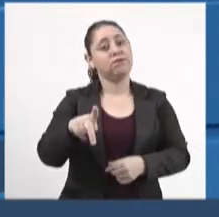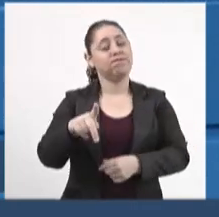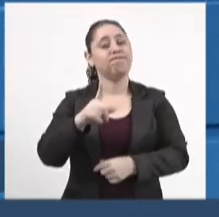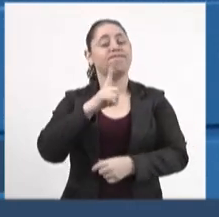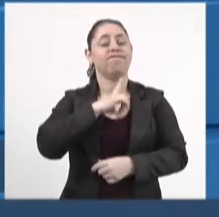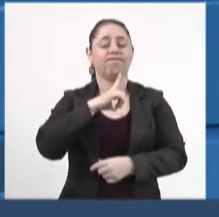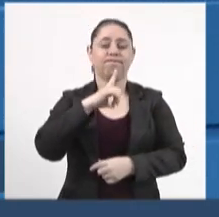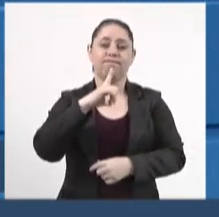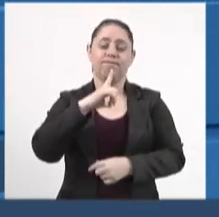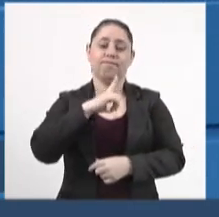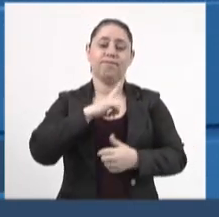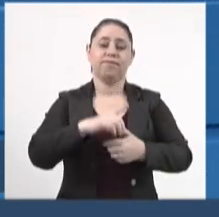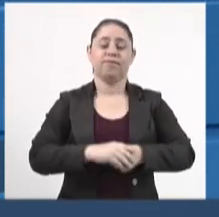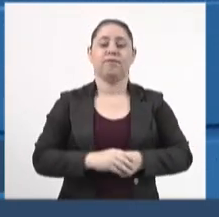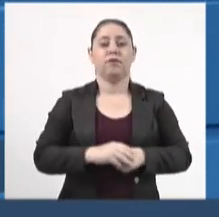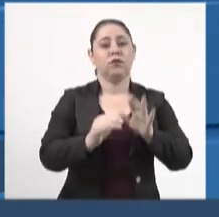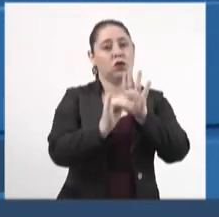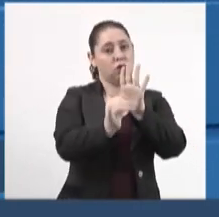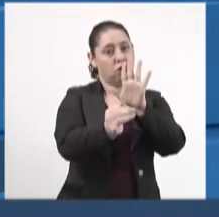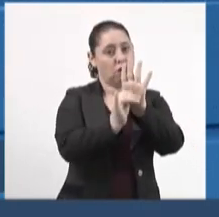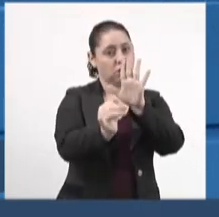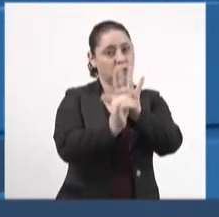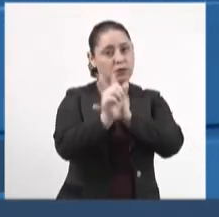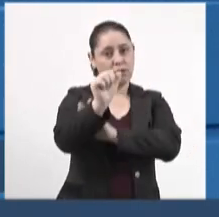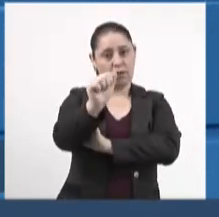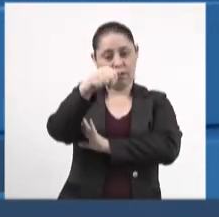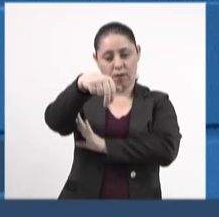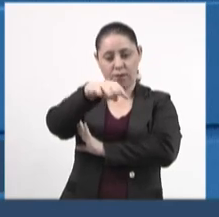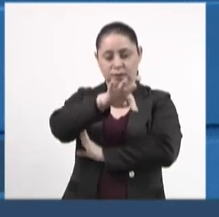existe nesse edital da ANTT